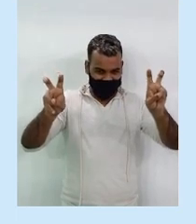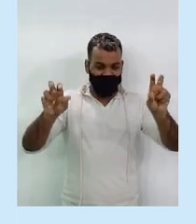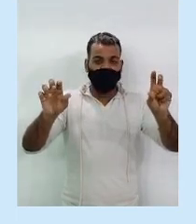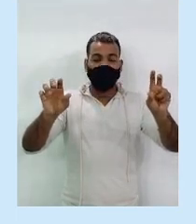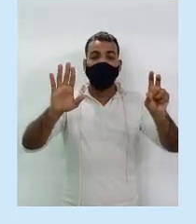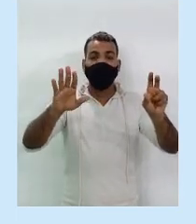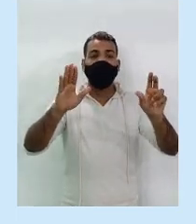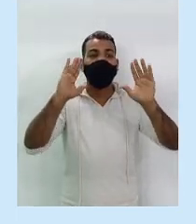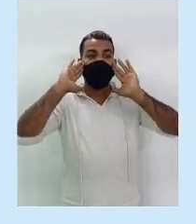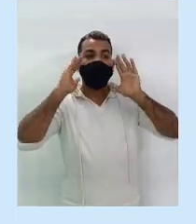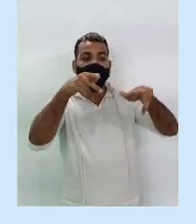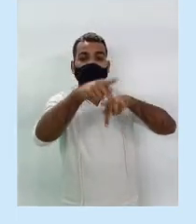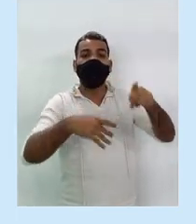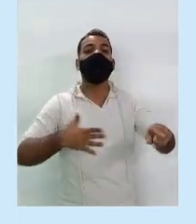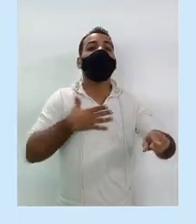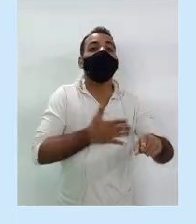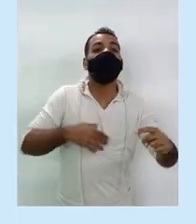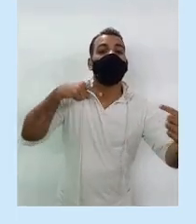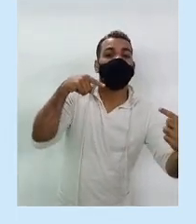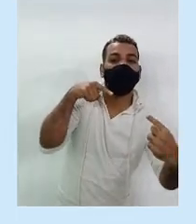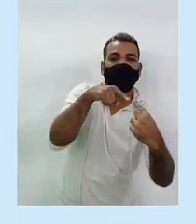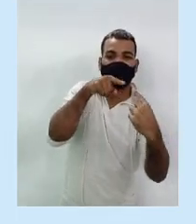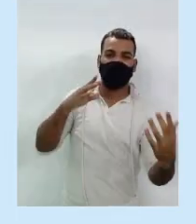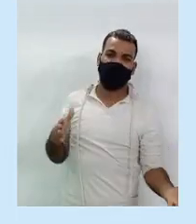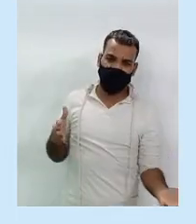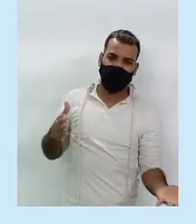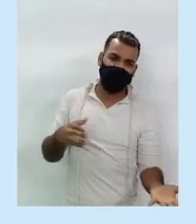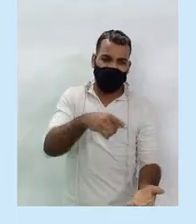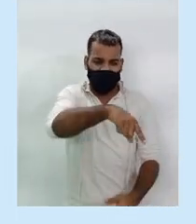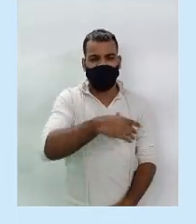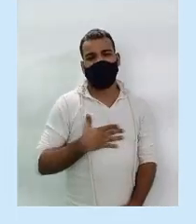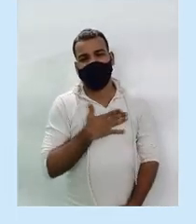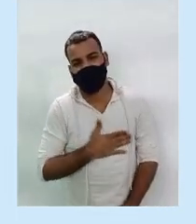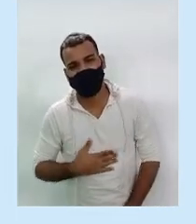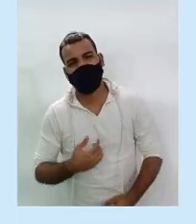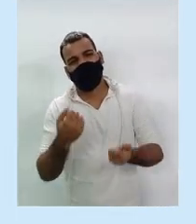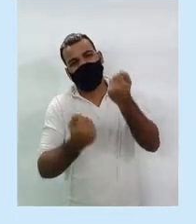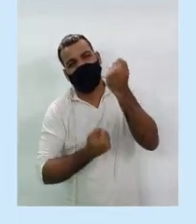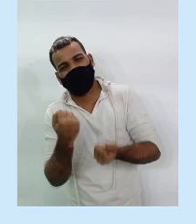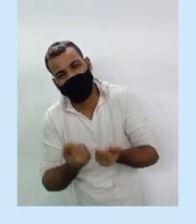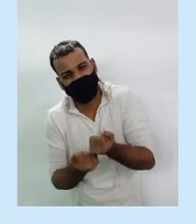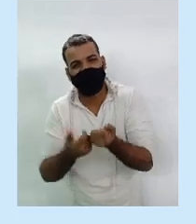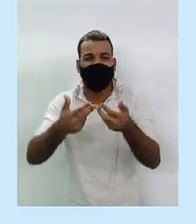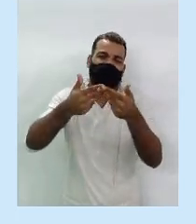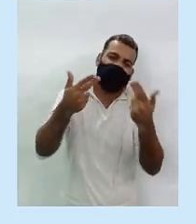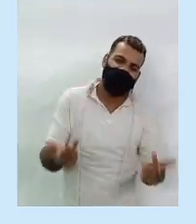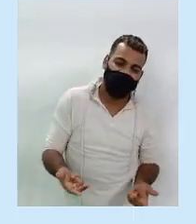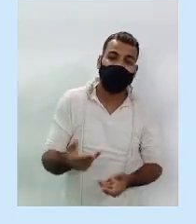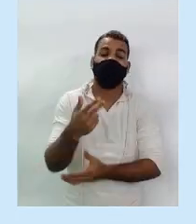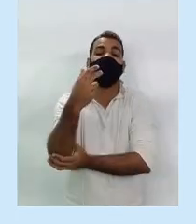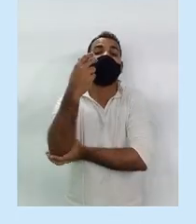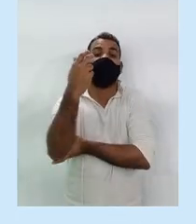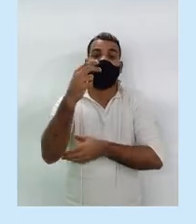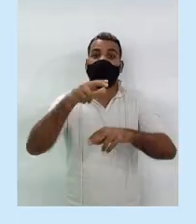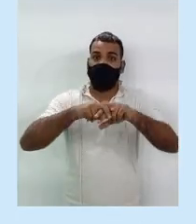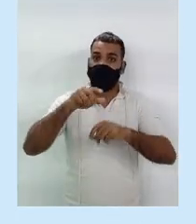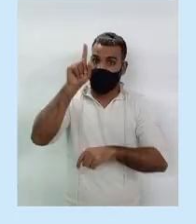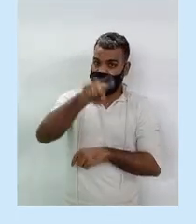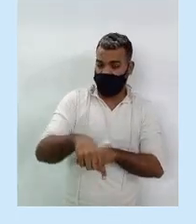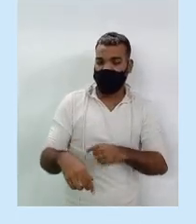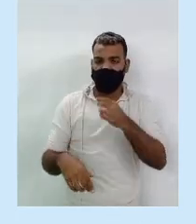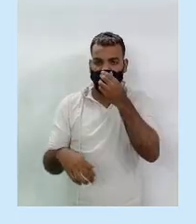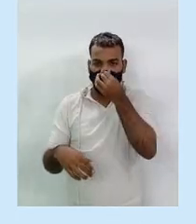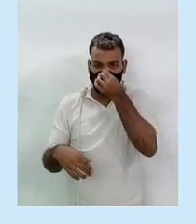o público-alvo é aquele público que gosta de carro, que gosta de transporte. Então é justamente isso.